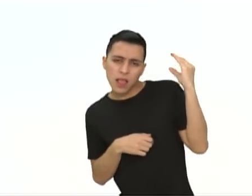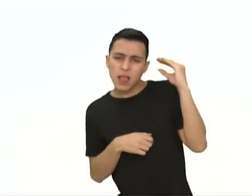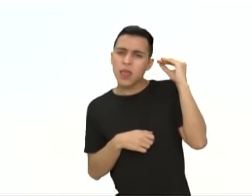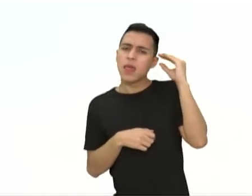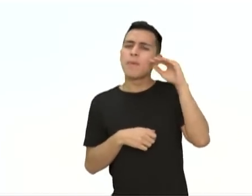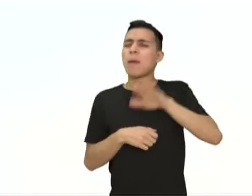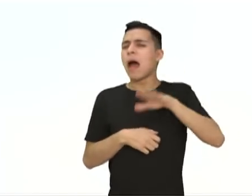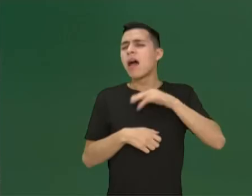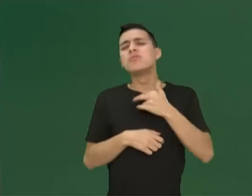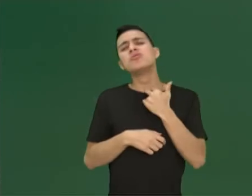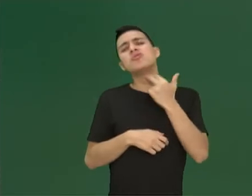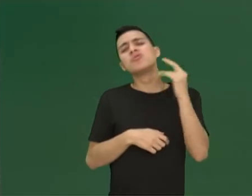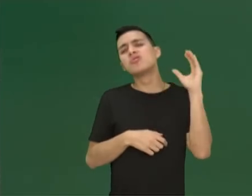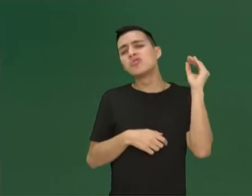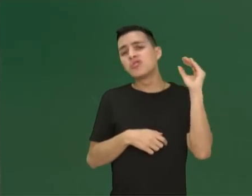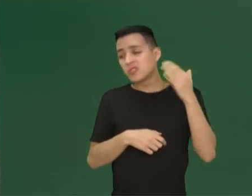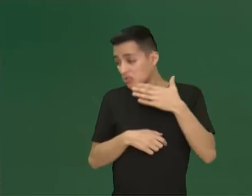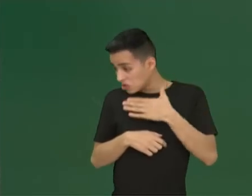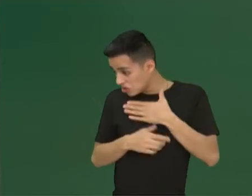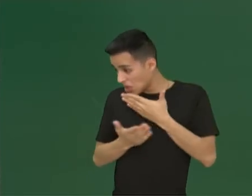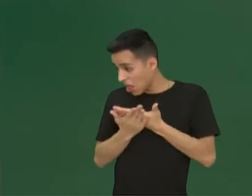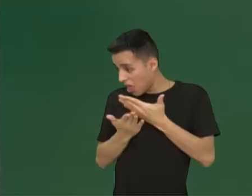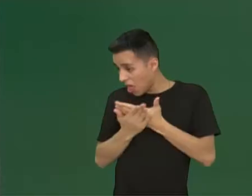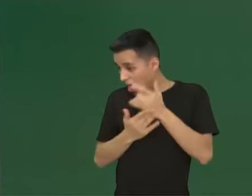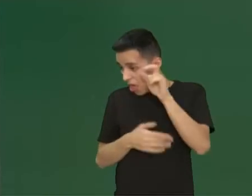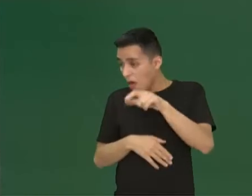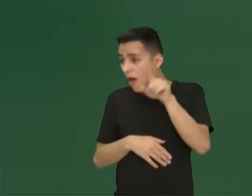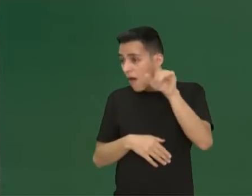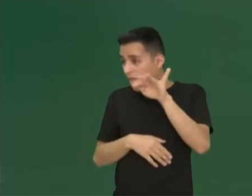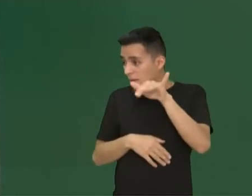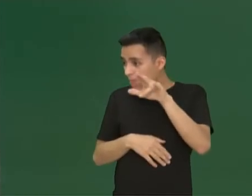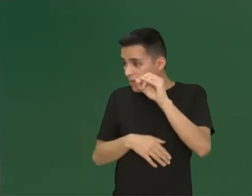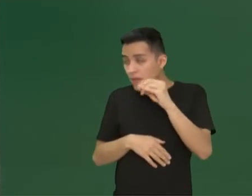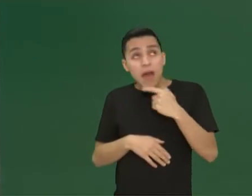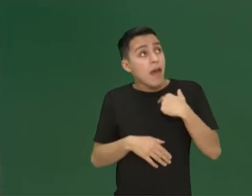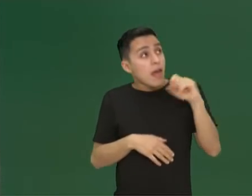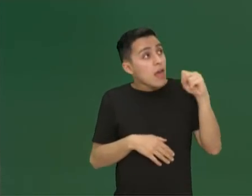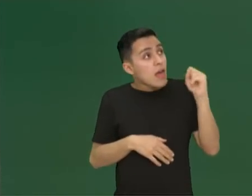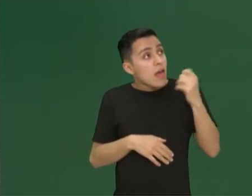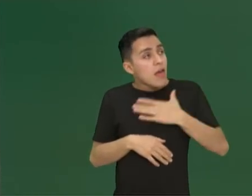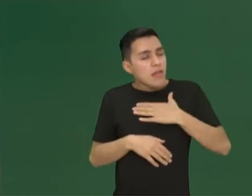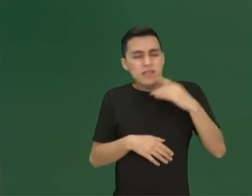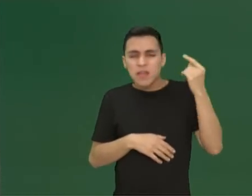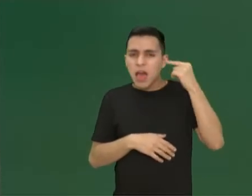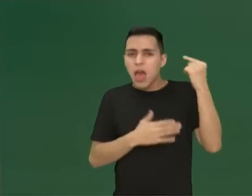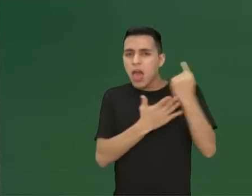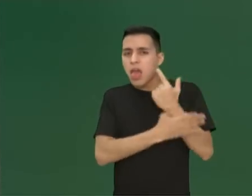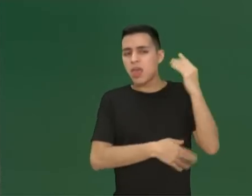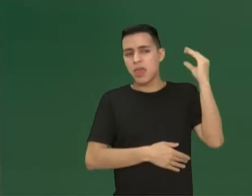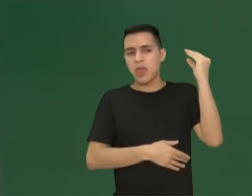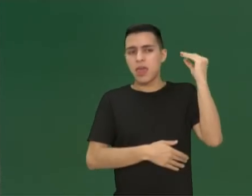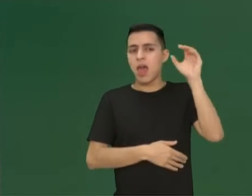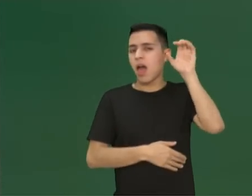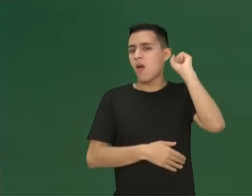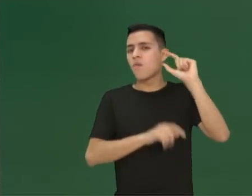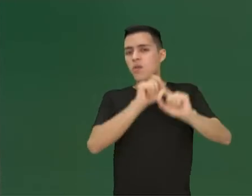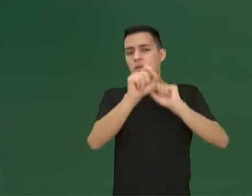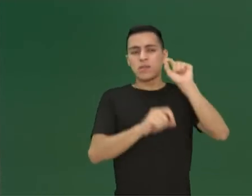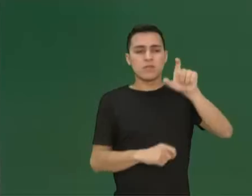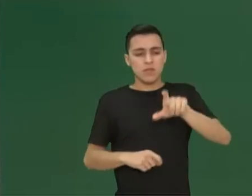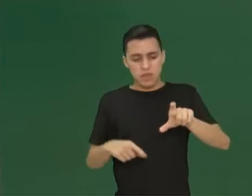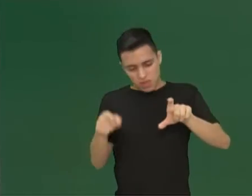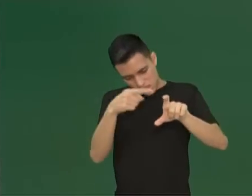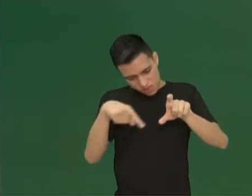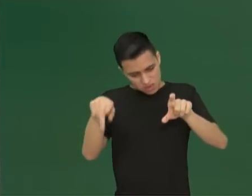bem baixinho, está gostando da aula do Fabiano? Eu estou. Então, você ouviu essa pergunta. Então, o que vai acontecer? Eu